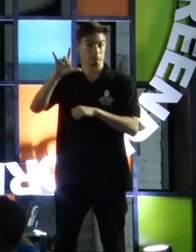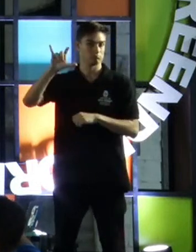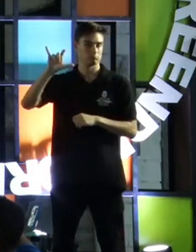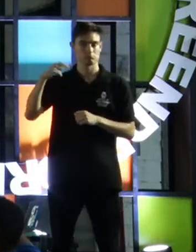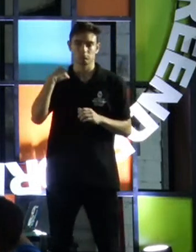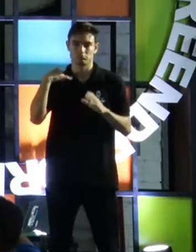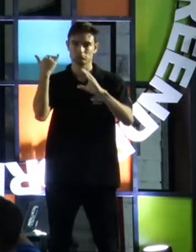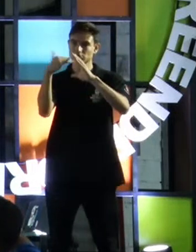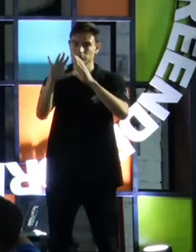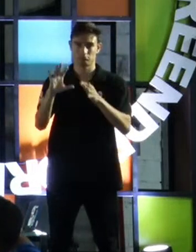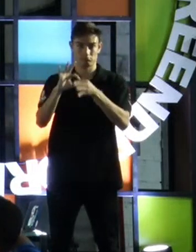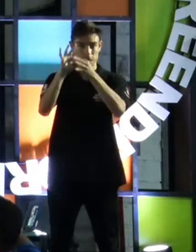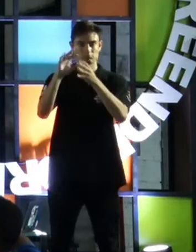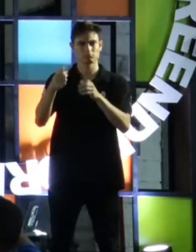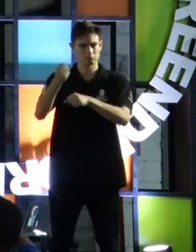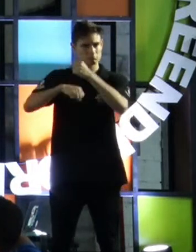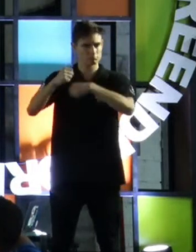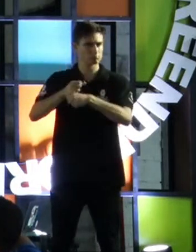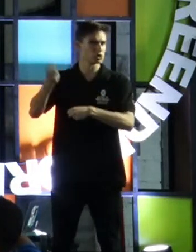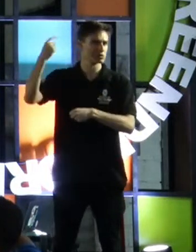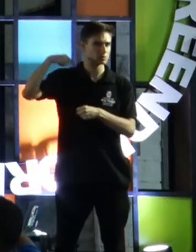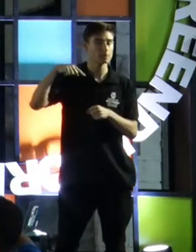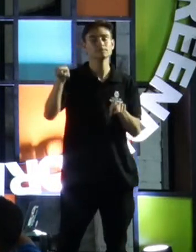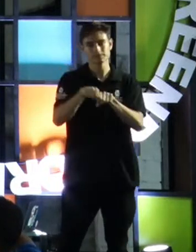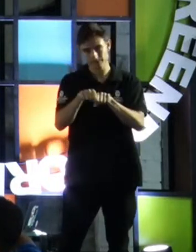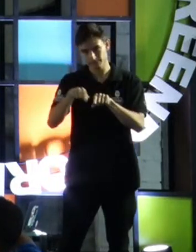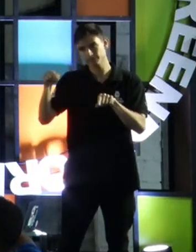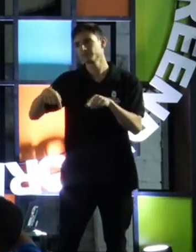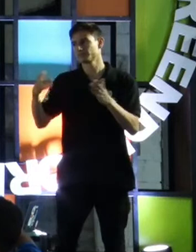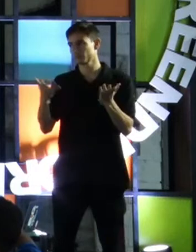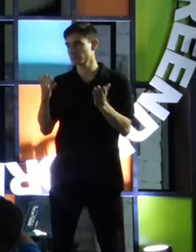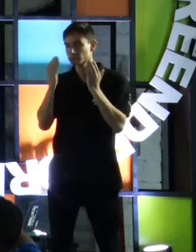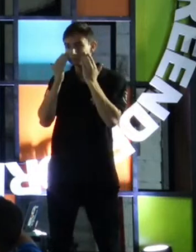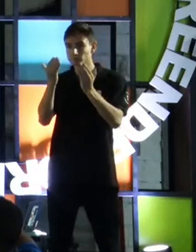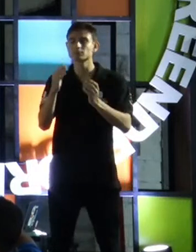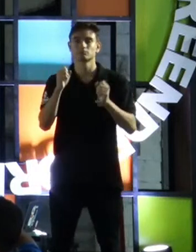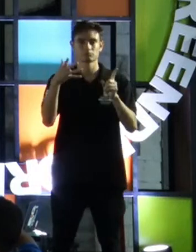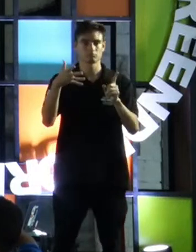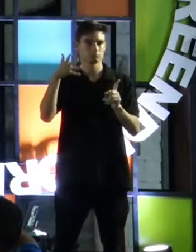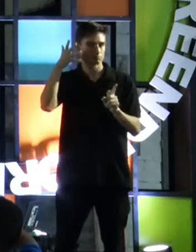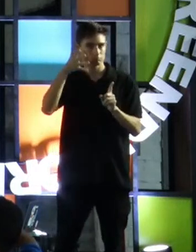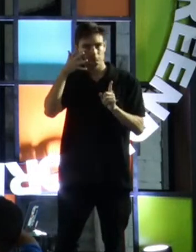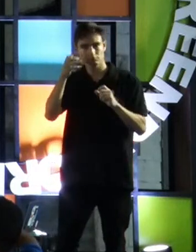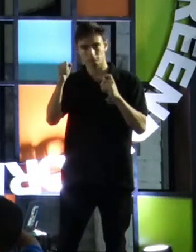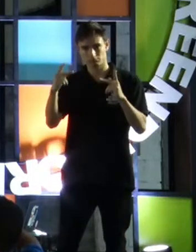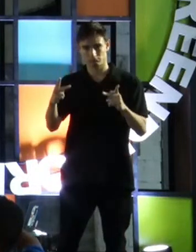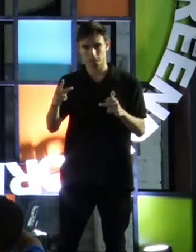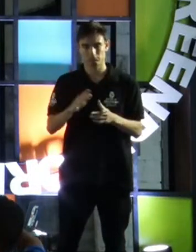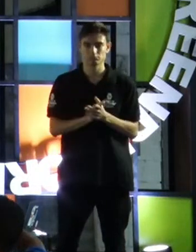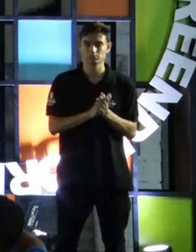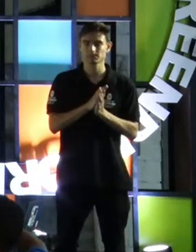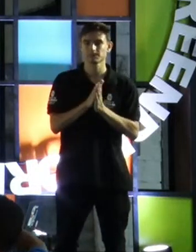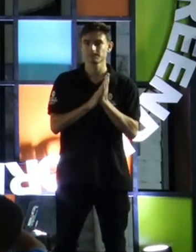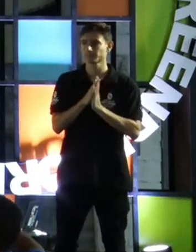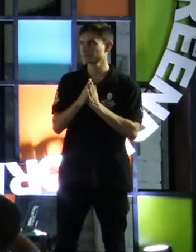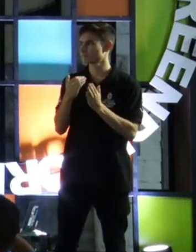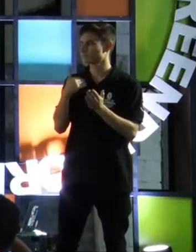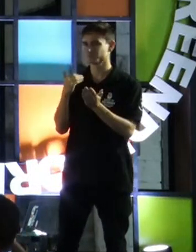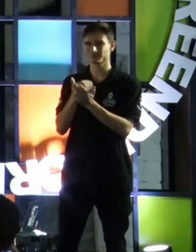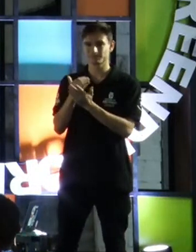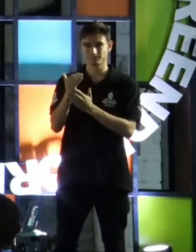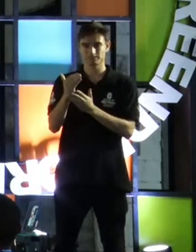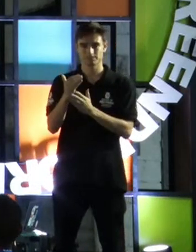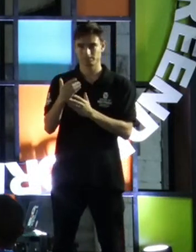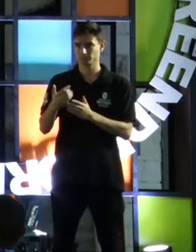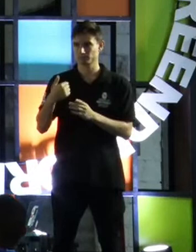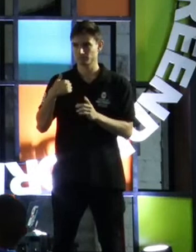mando o link do ano passado e mando essa apresentação que eu vou mostrar para vocês. Porque... eu comecei me